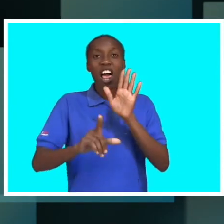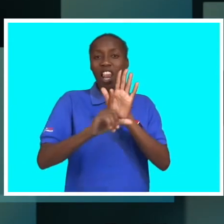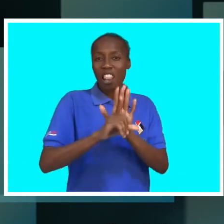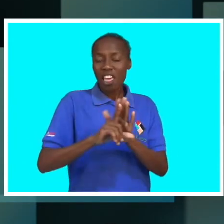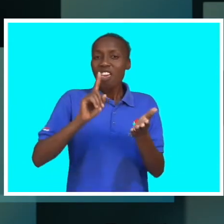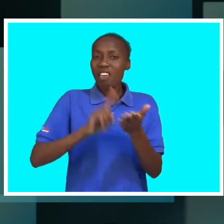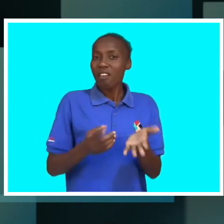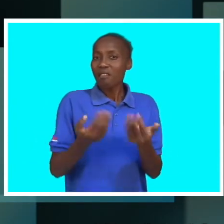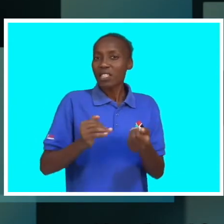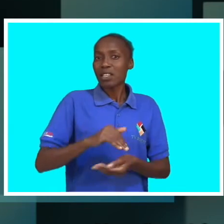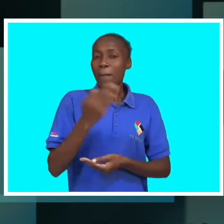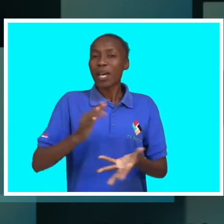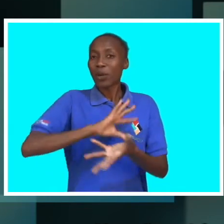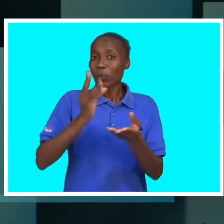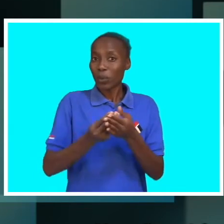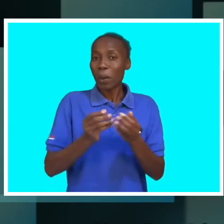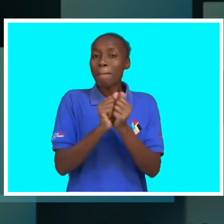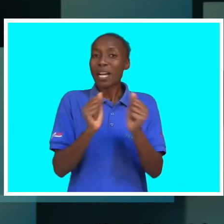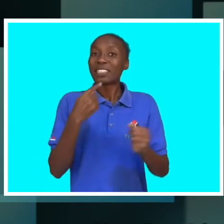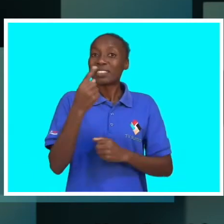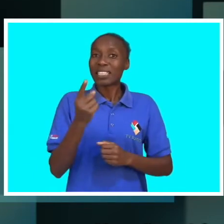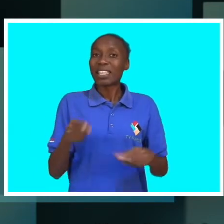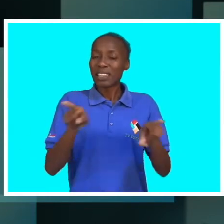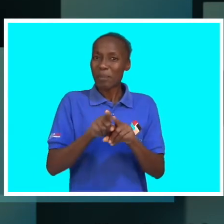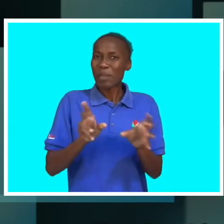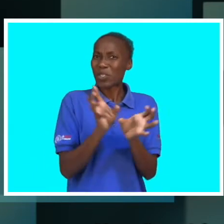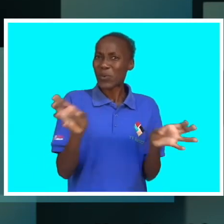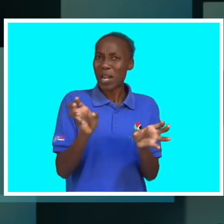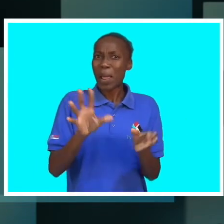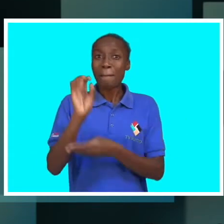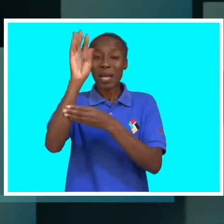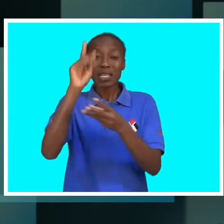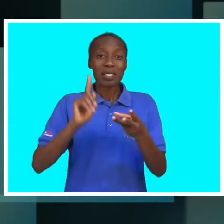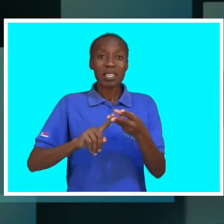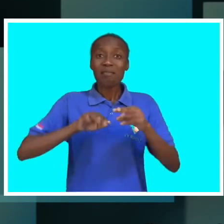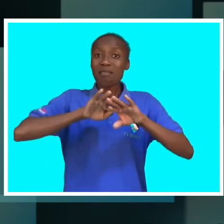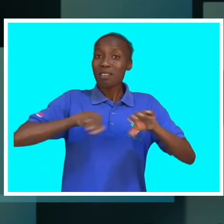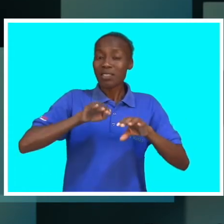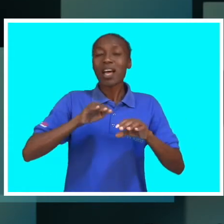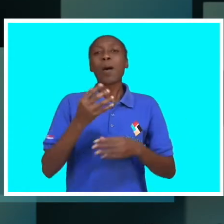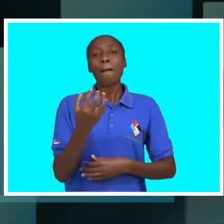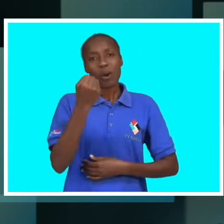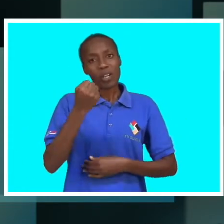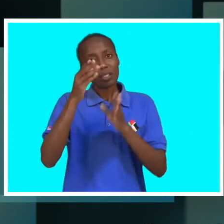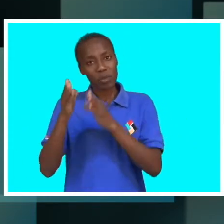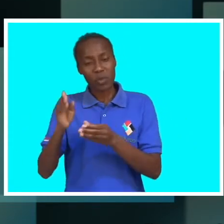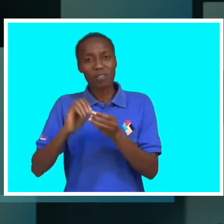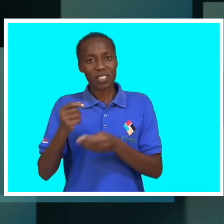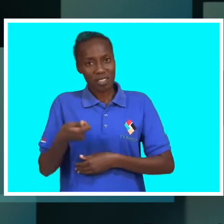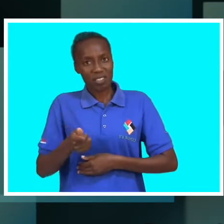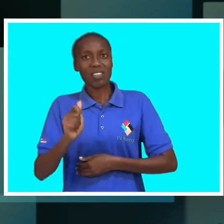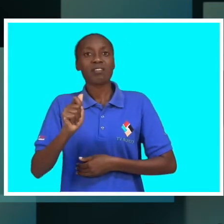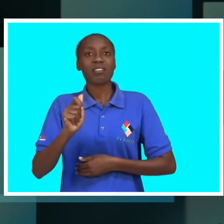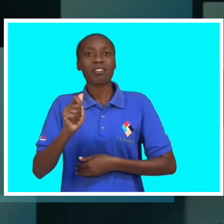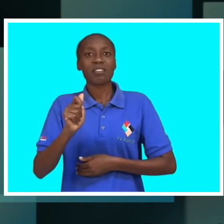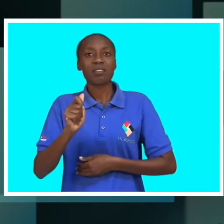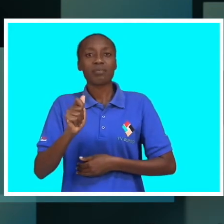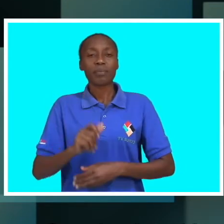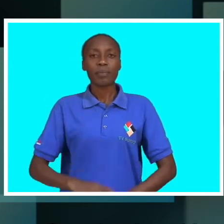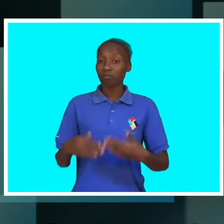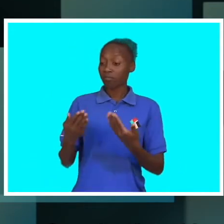acessíveis para todos. Mas não excluímos o básquet nem a natação para aqueles que podem fazer que têm os seus próprios meios podem